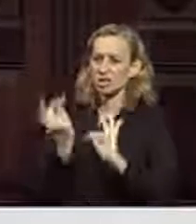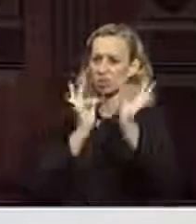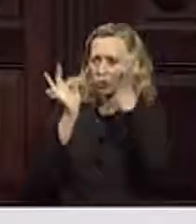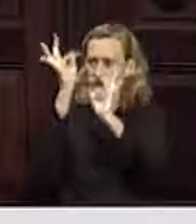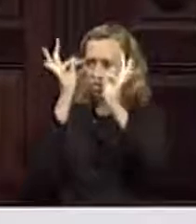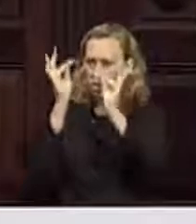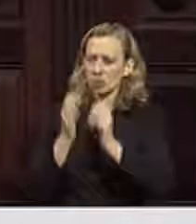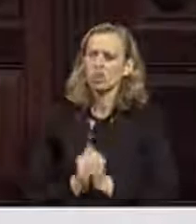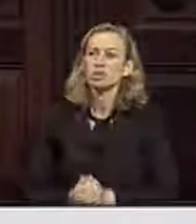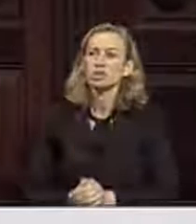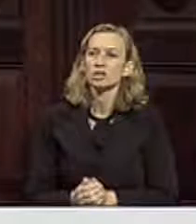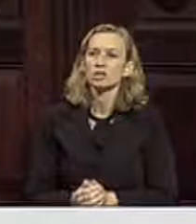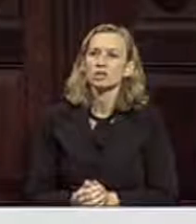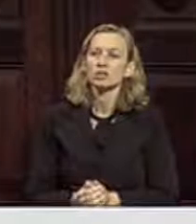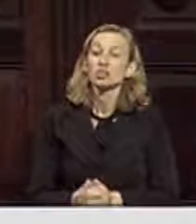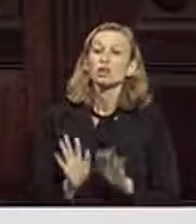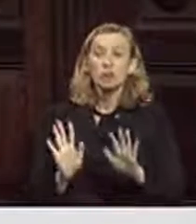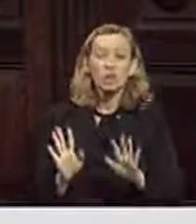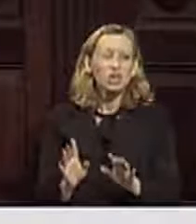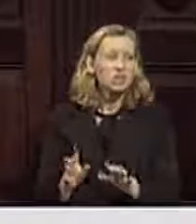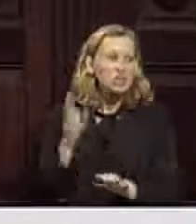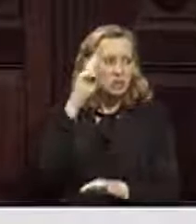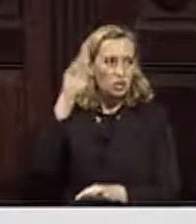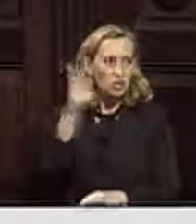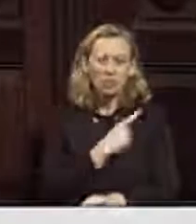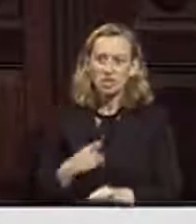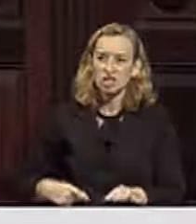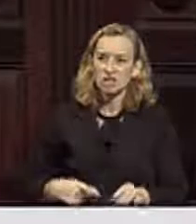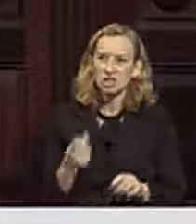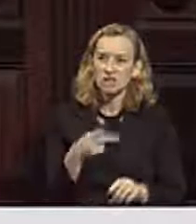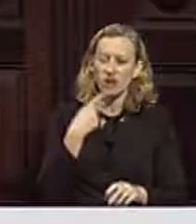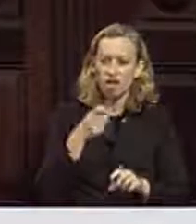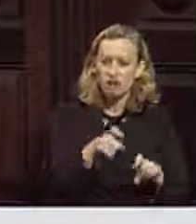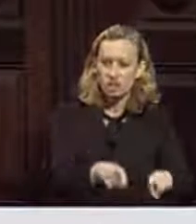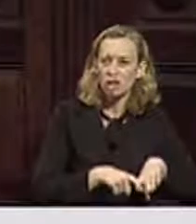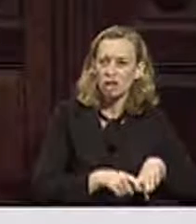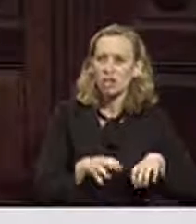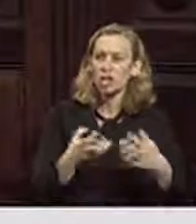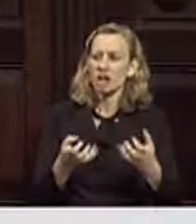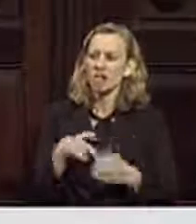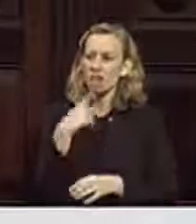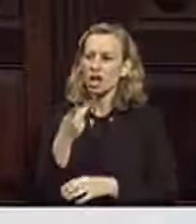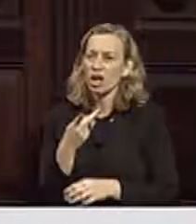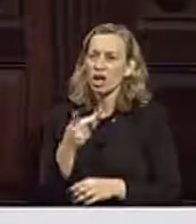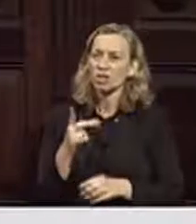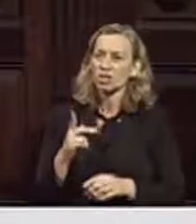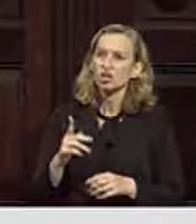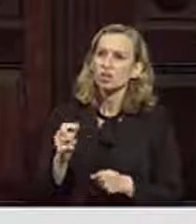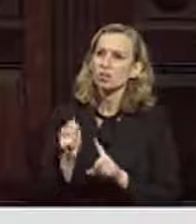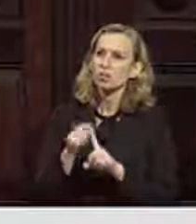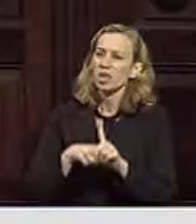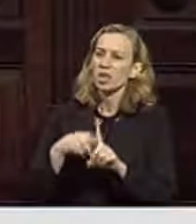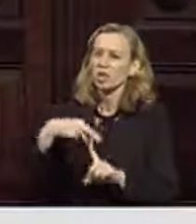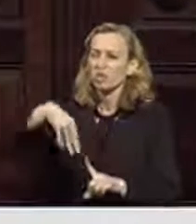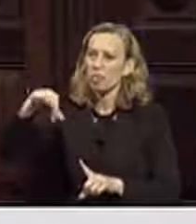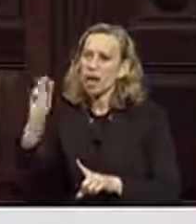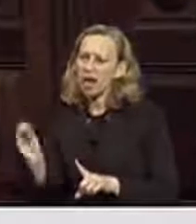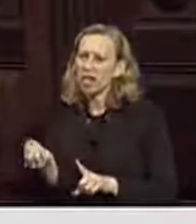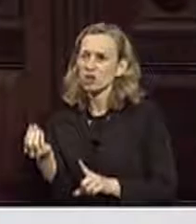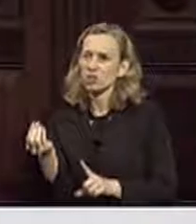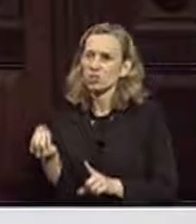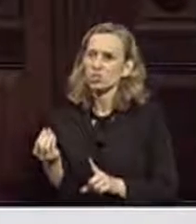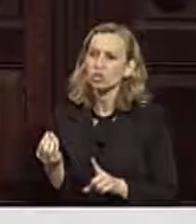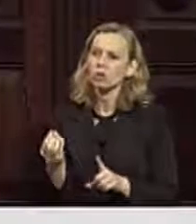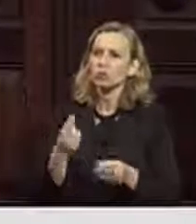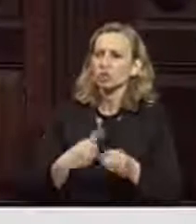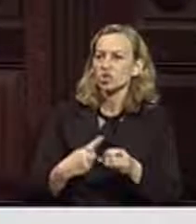tecnologia. No mais, senhor presidente, ainda falando de interior, quero destacar que no próximo mês de maio o município de